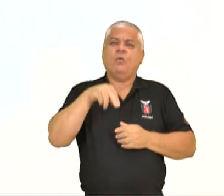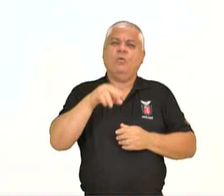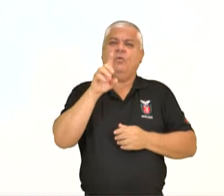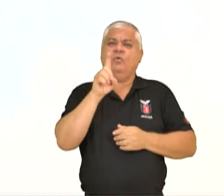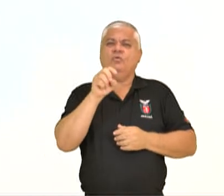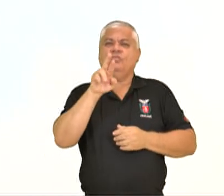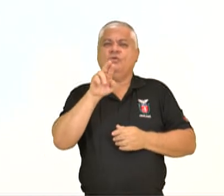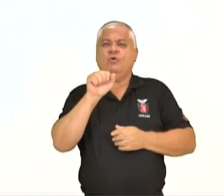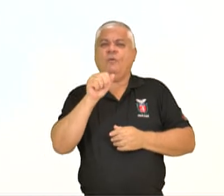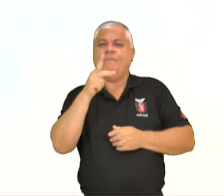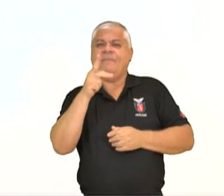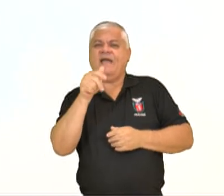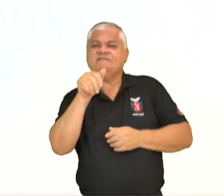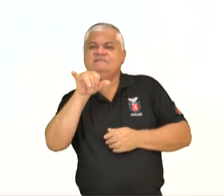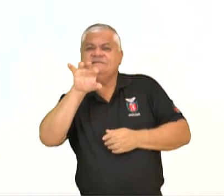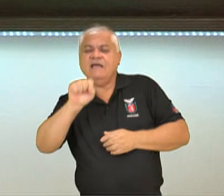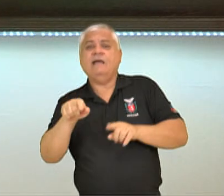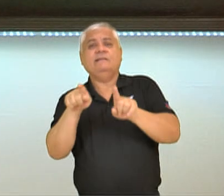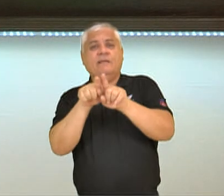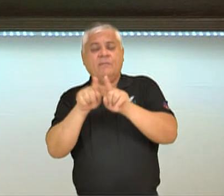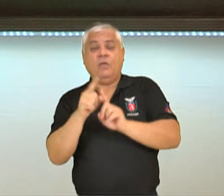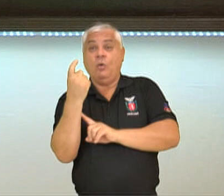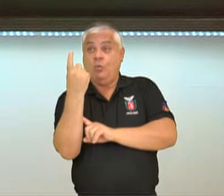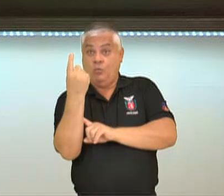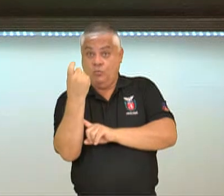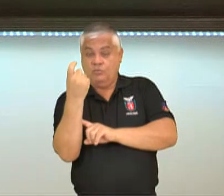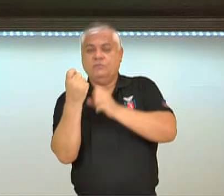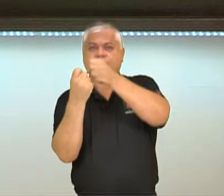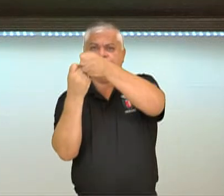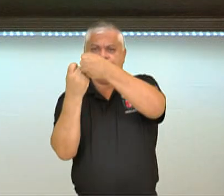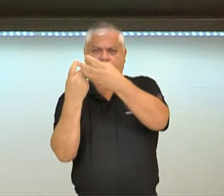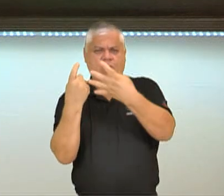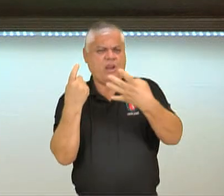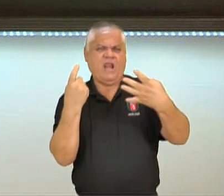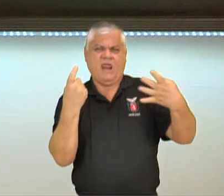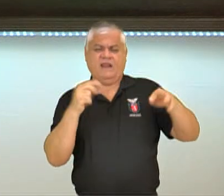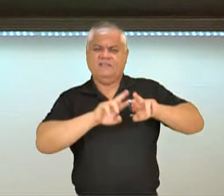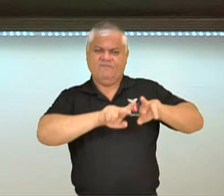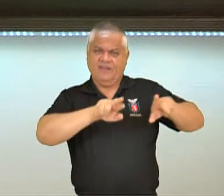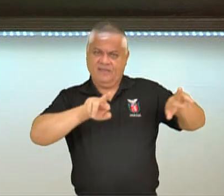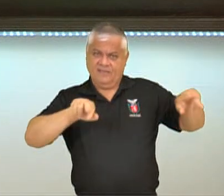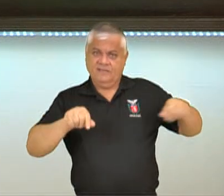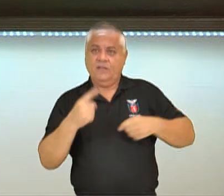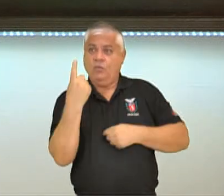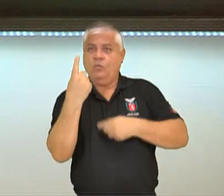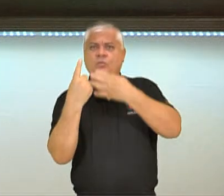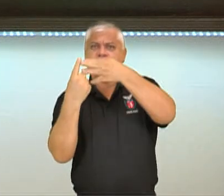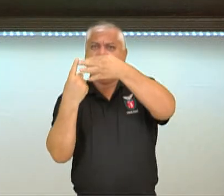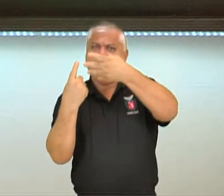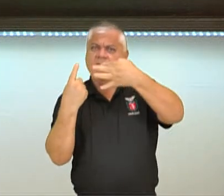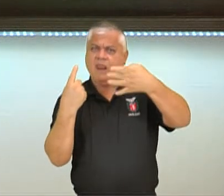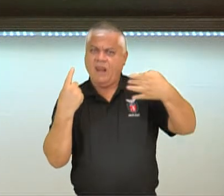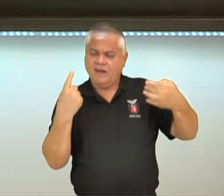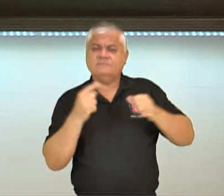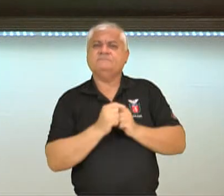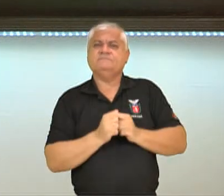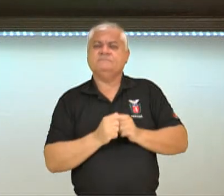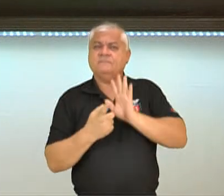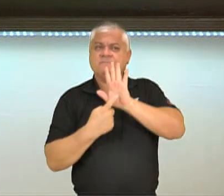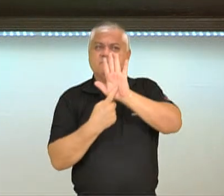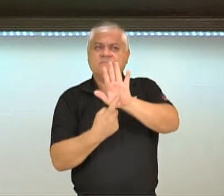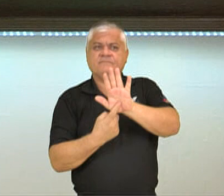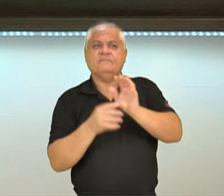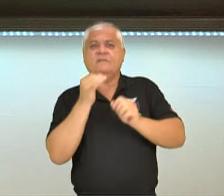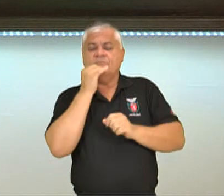letais. A acondroplasia, então, também, um único gene resulta em vários fenótipos diferentes. Que fenótipos são esses? Coloquei alguns exemplos para